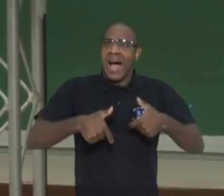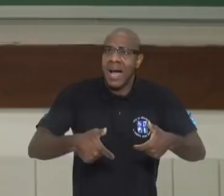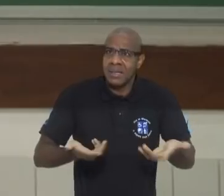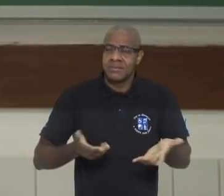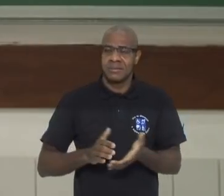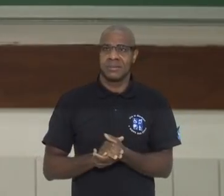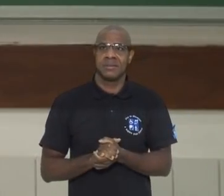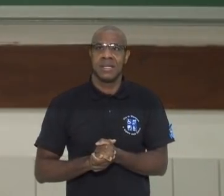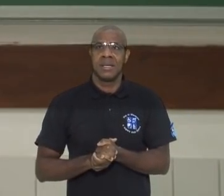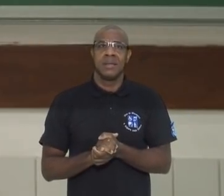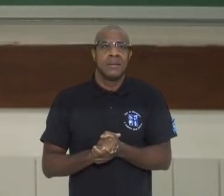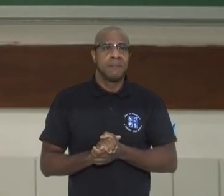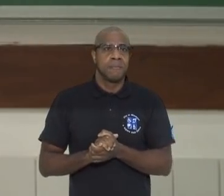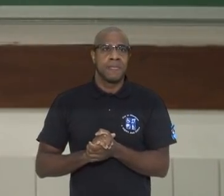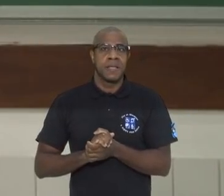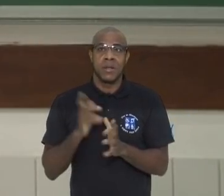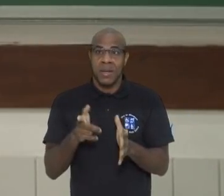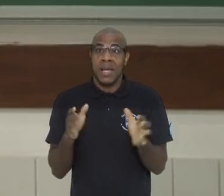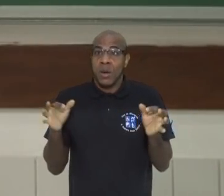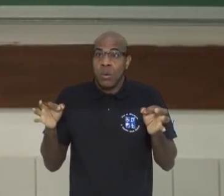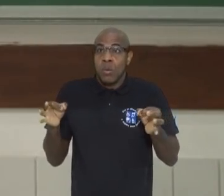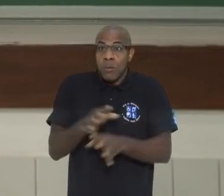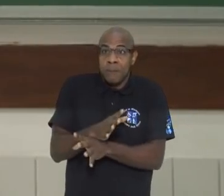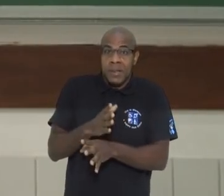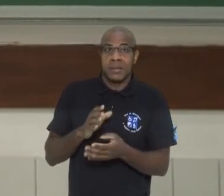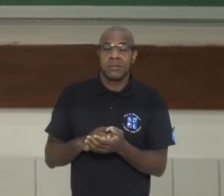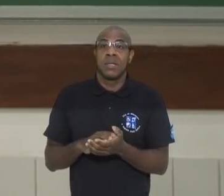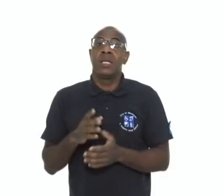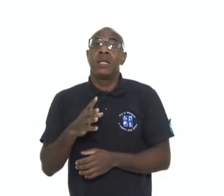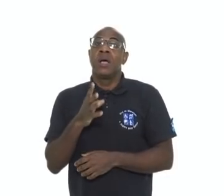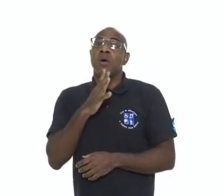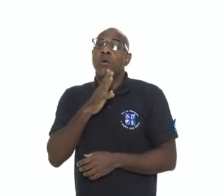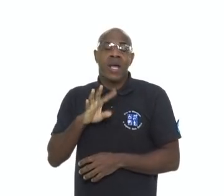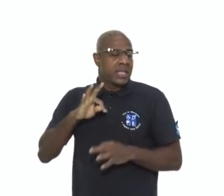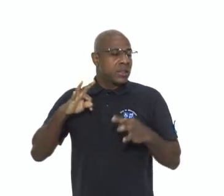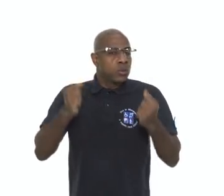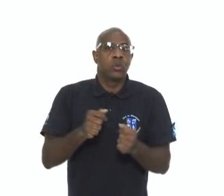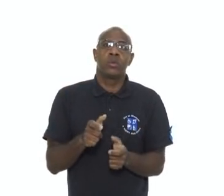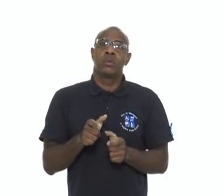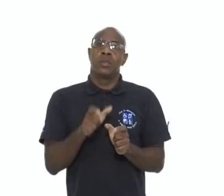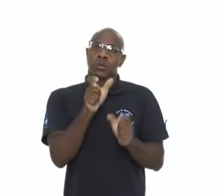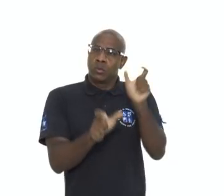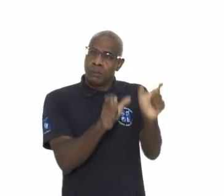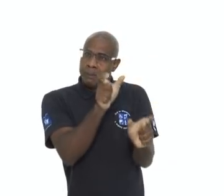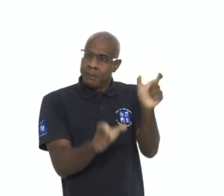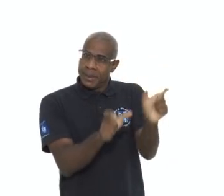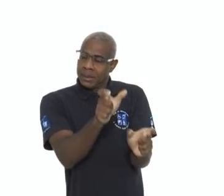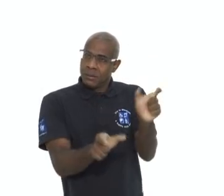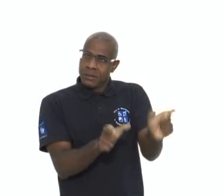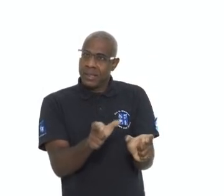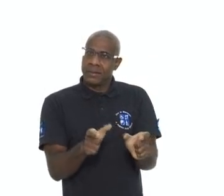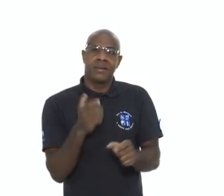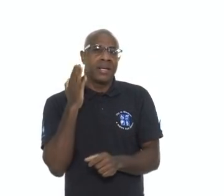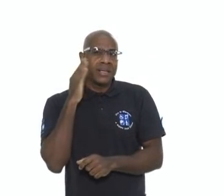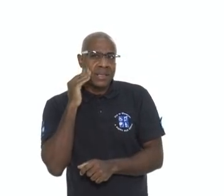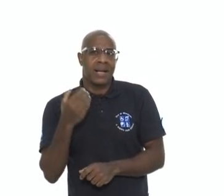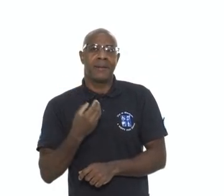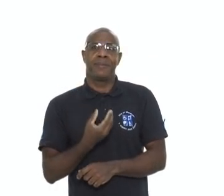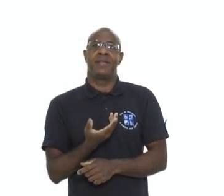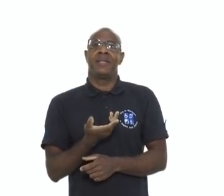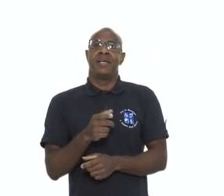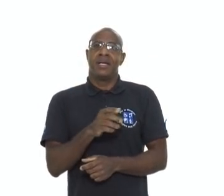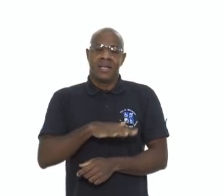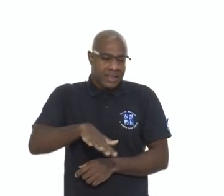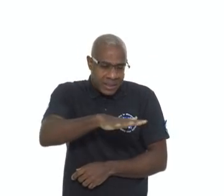Olha só ali a descrição. Então, ele conhece tudo sobre os personagens, sobre o enredo, sabe o que se passa no íntimo